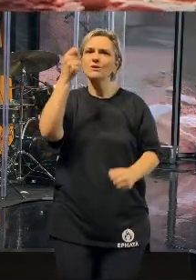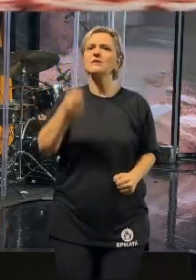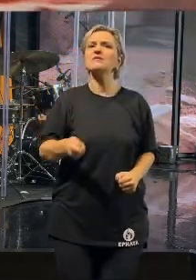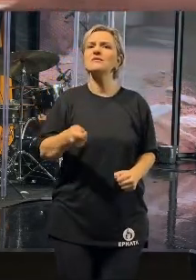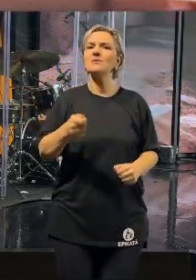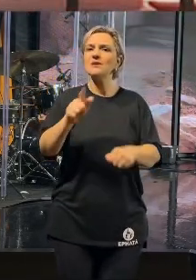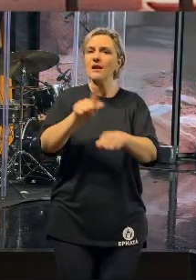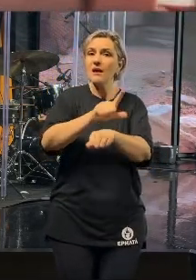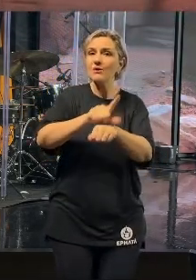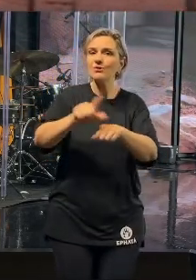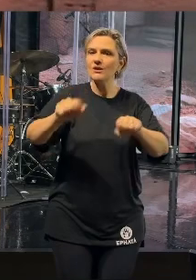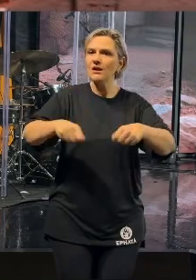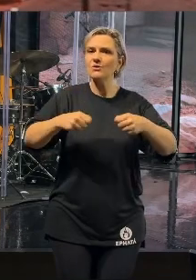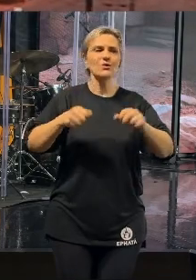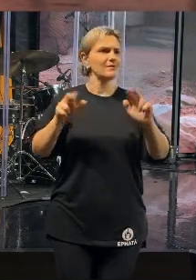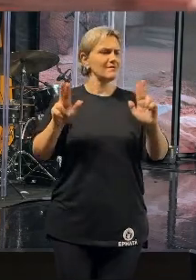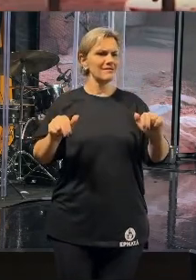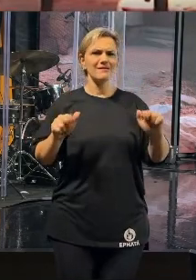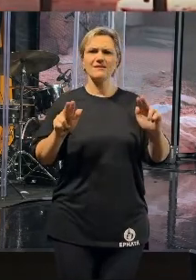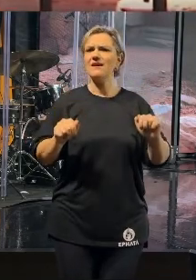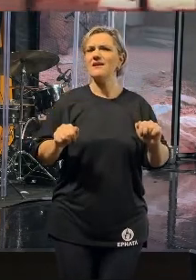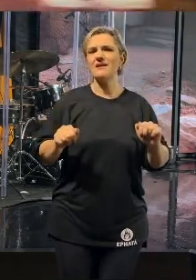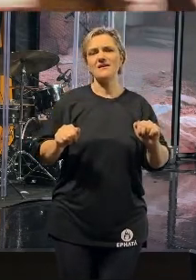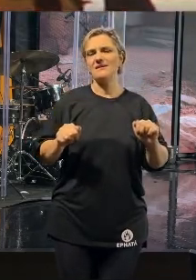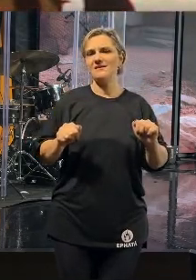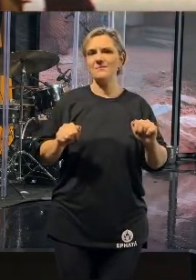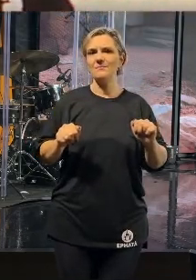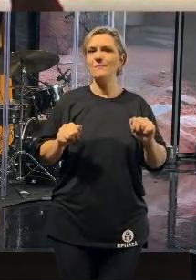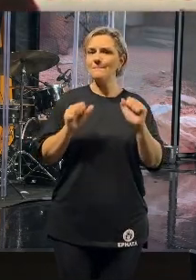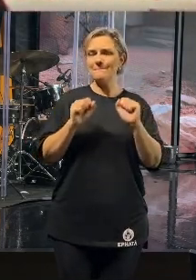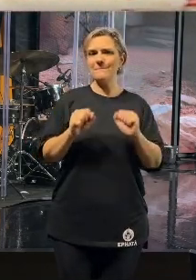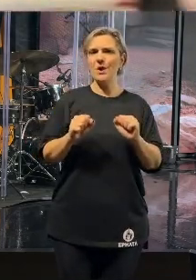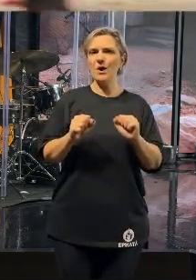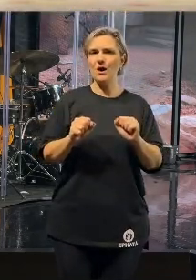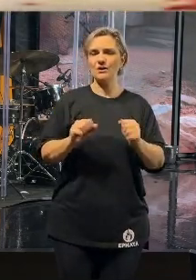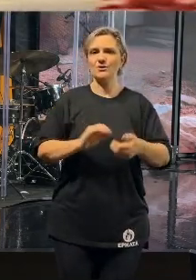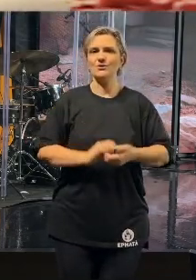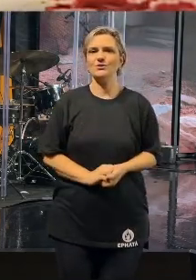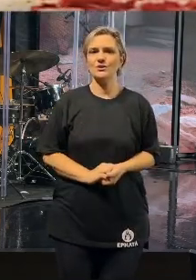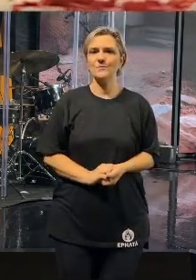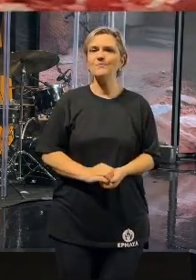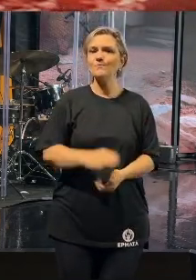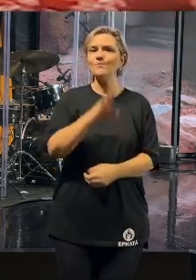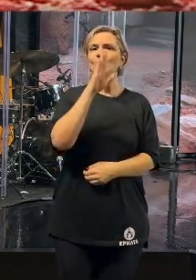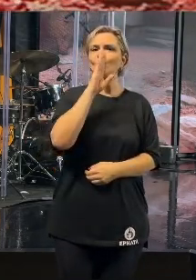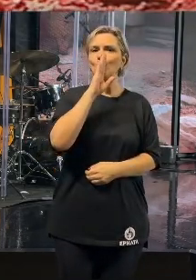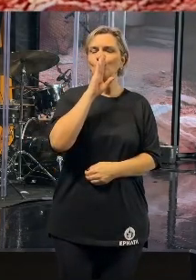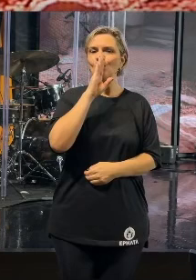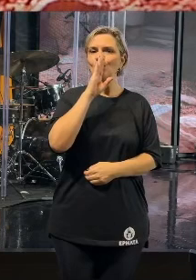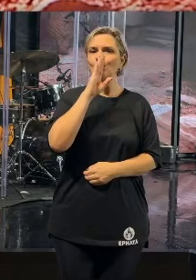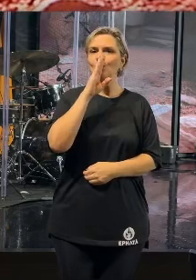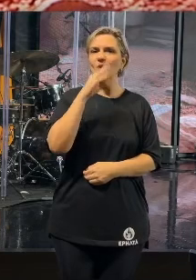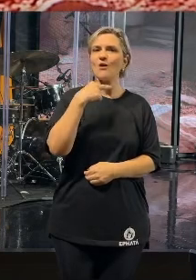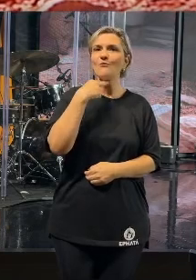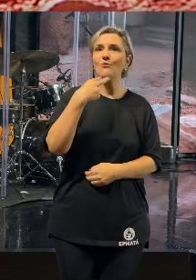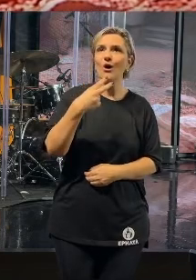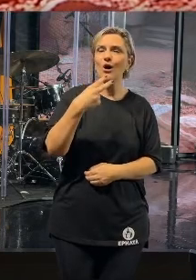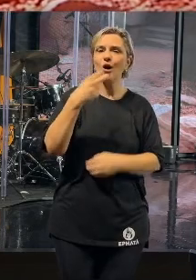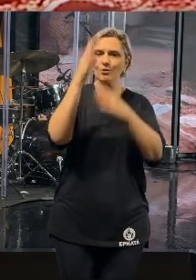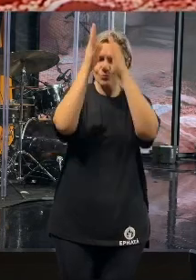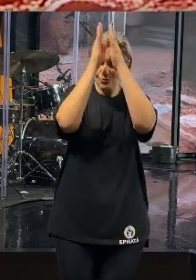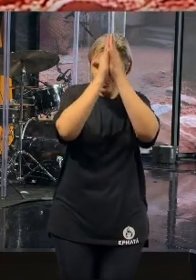Lagoinha, Canoas, ninguém pode calar a voz de um